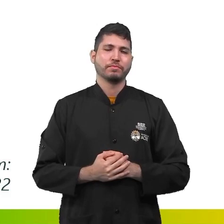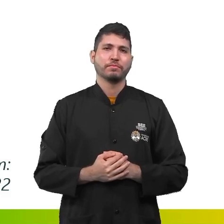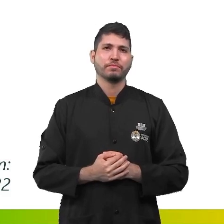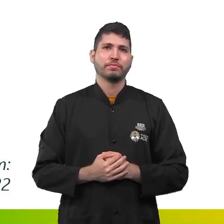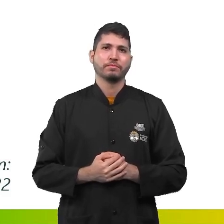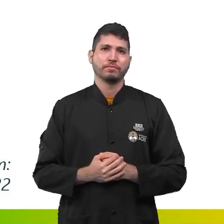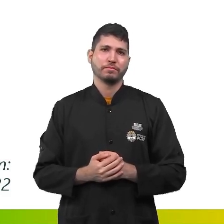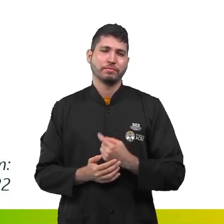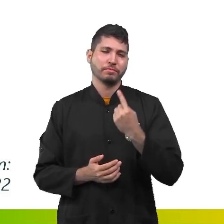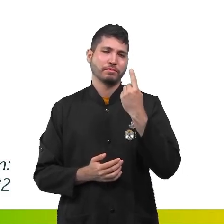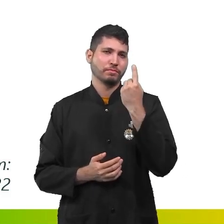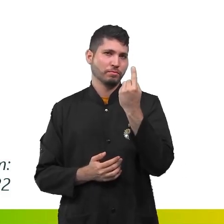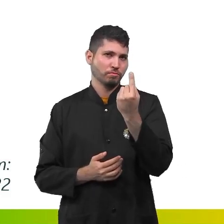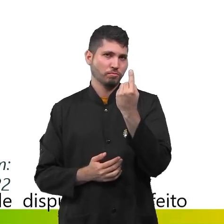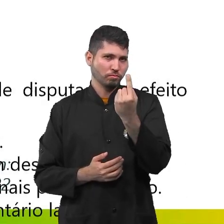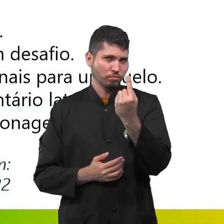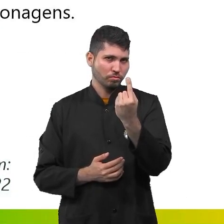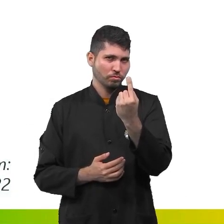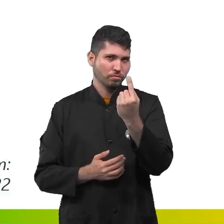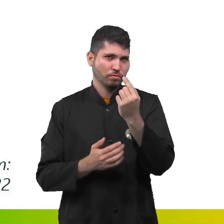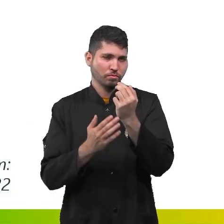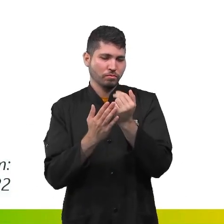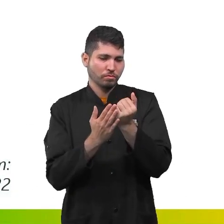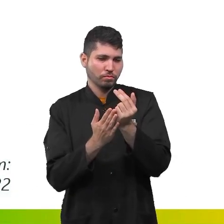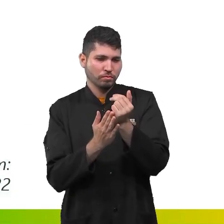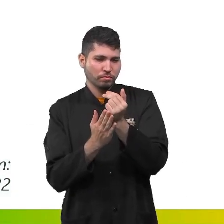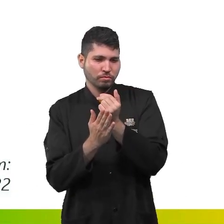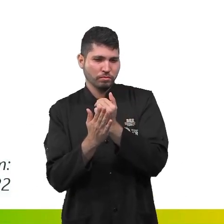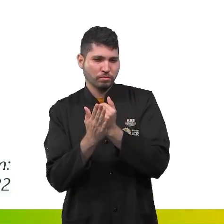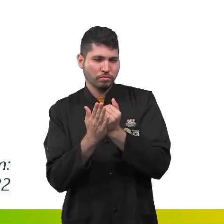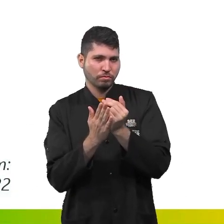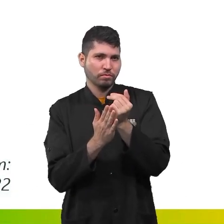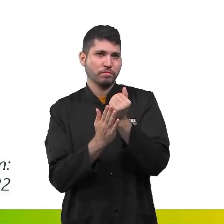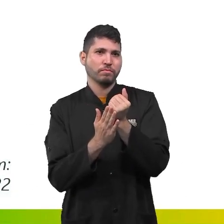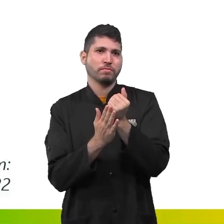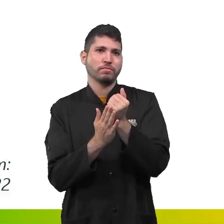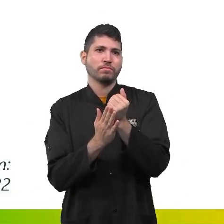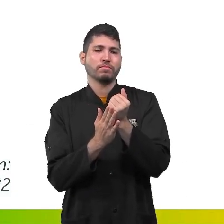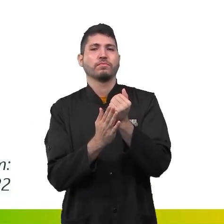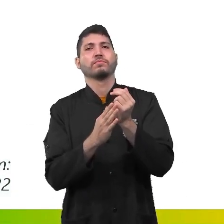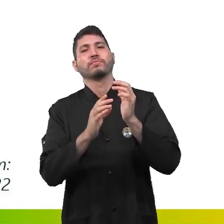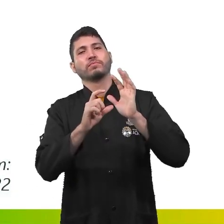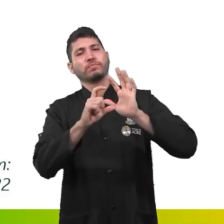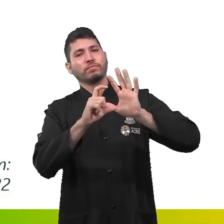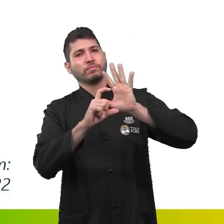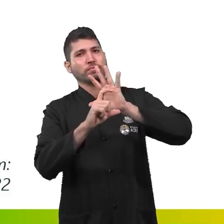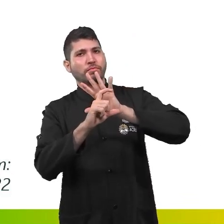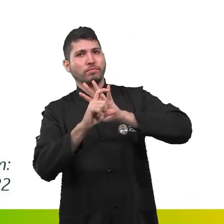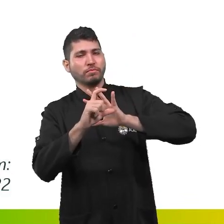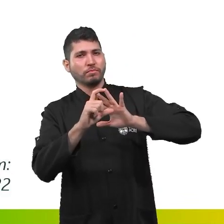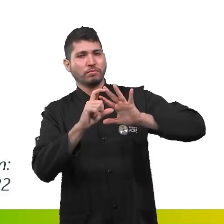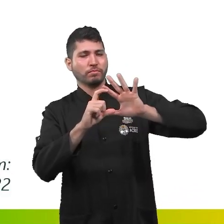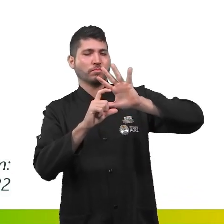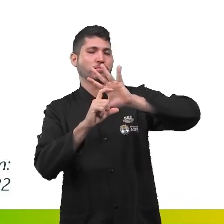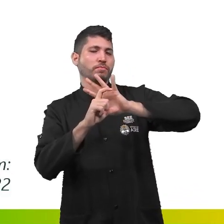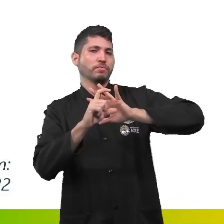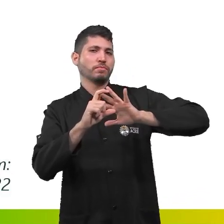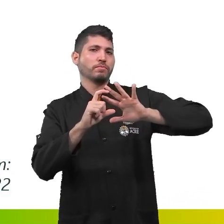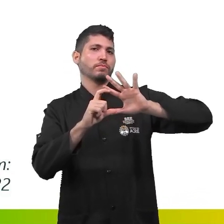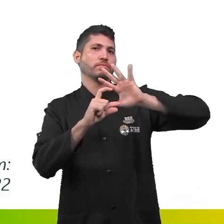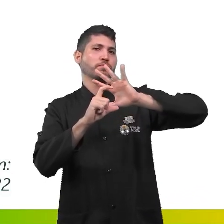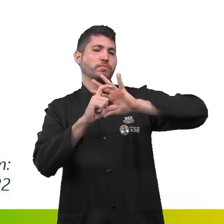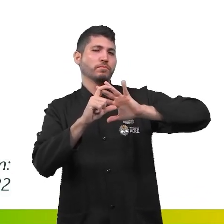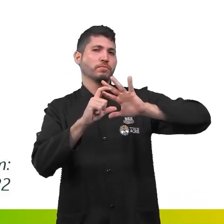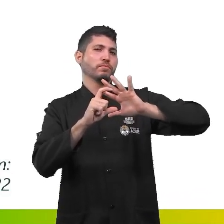un dibujo con el texto, y ya se trata de una charge, y se tem uma situação